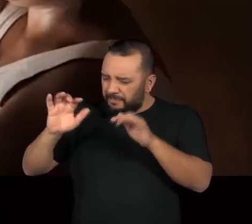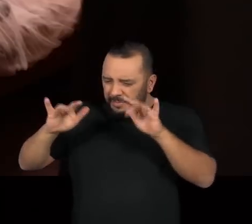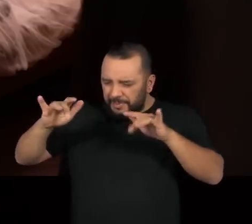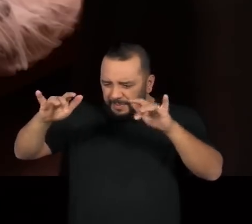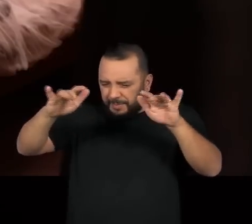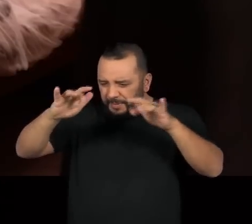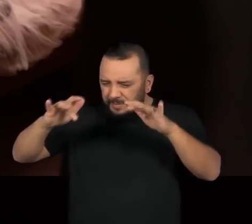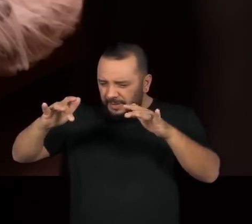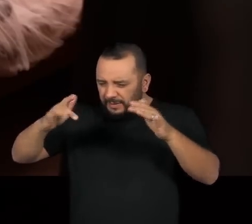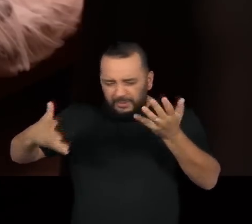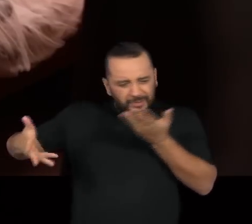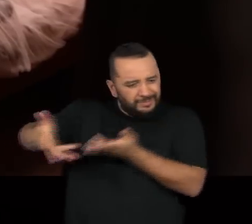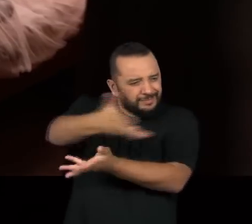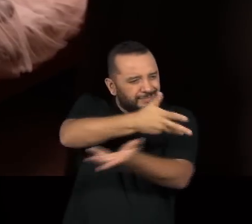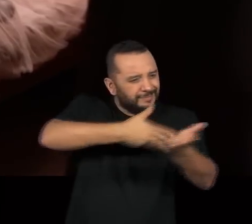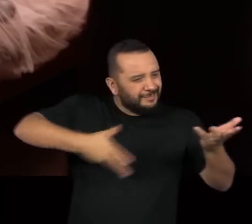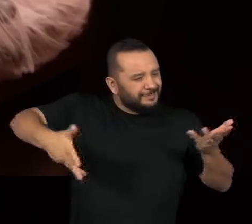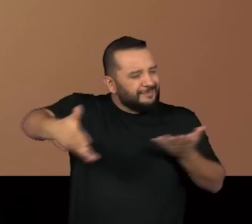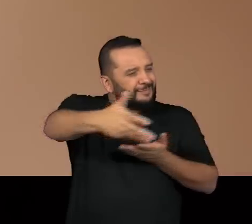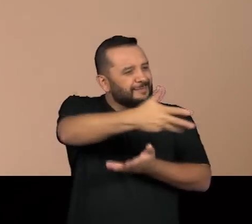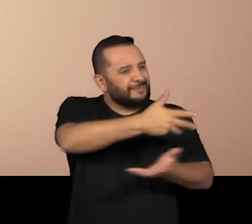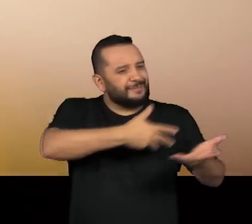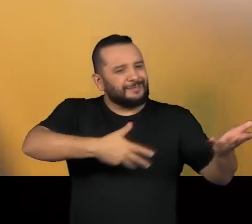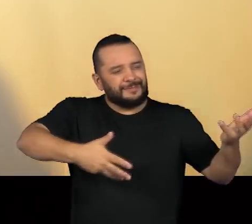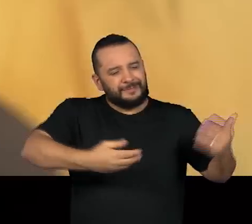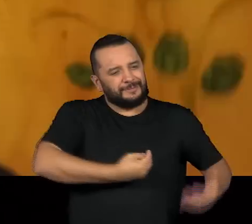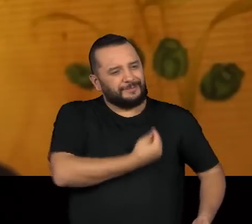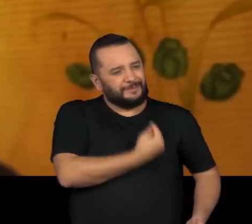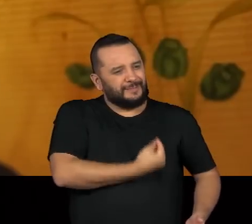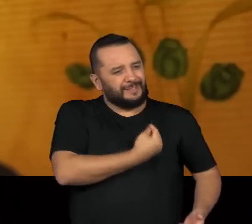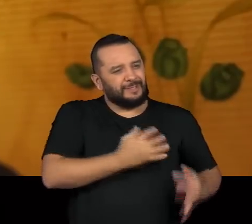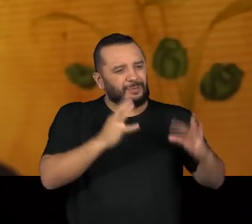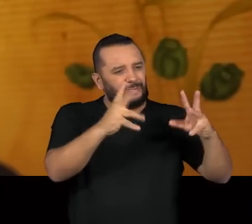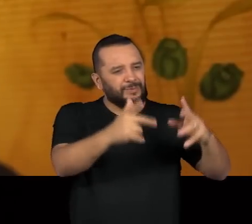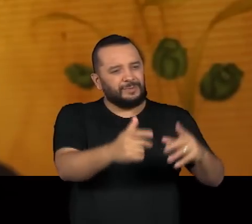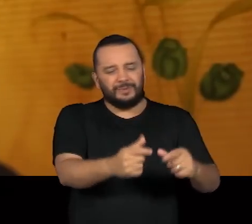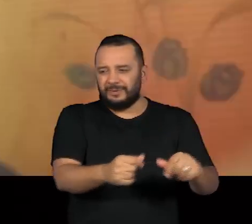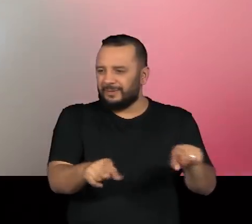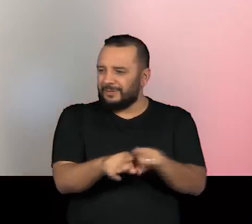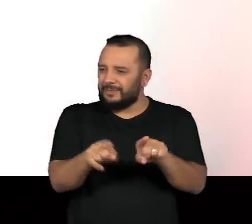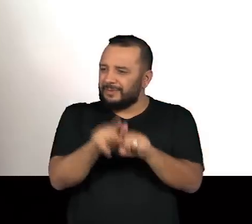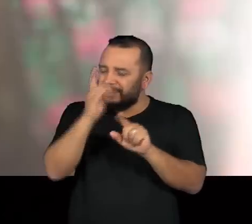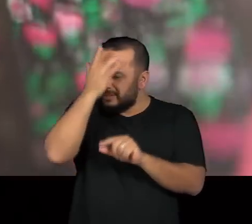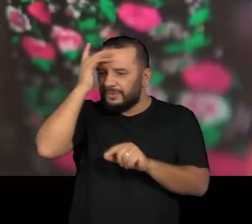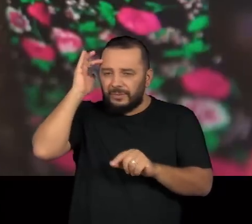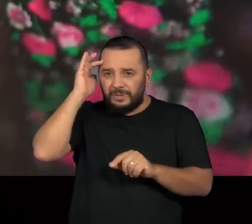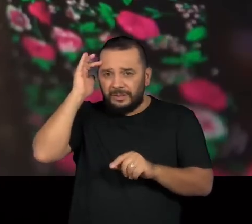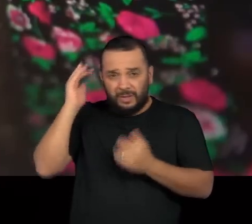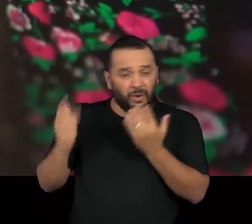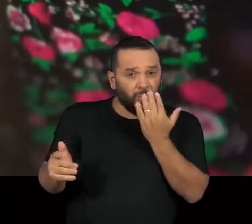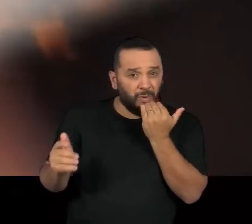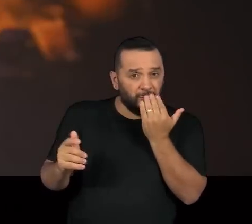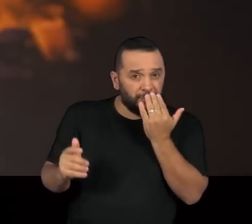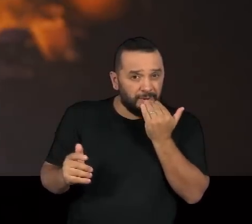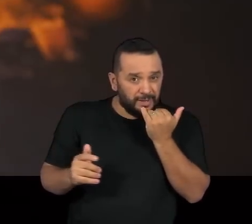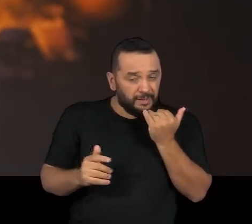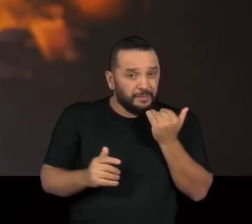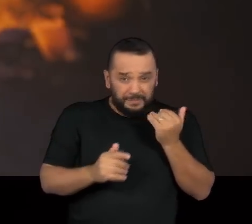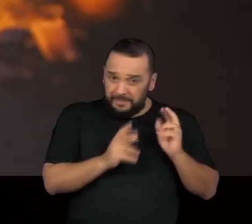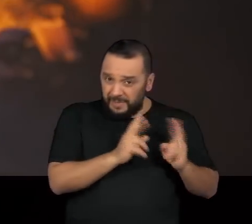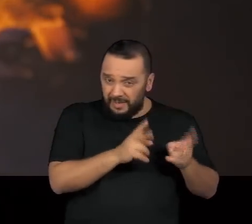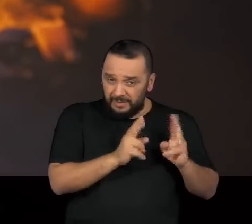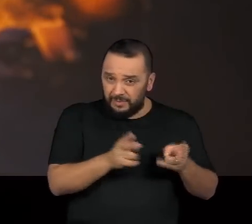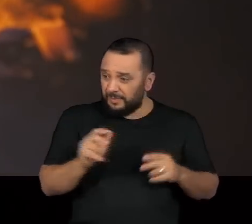claro, todas as pessoas. Não comemos as mesmas comidas ou bebemos as mesmas bebidas,